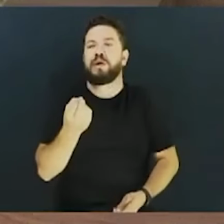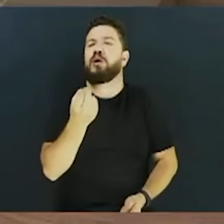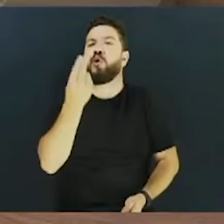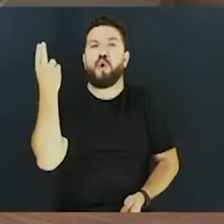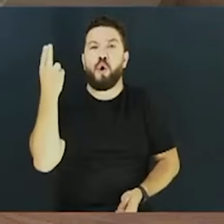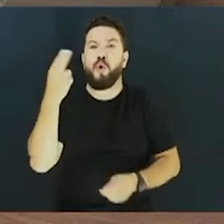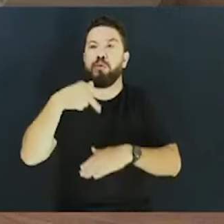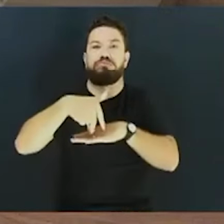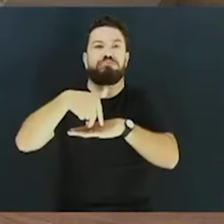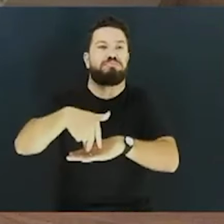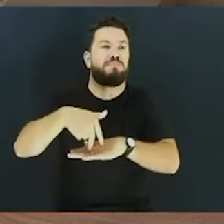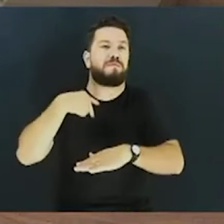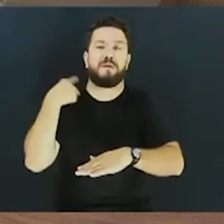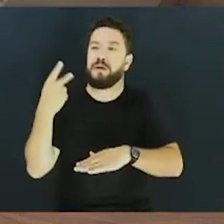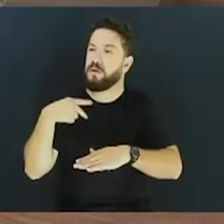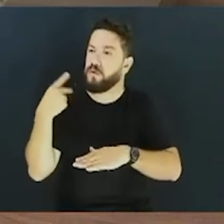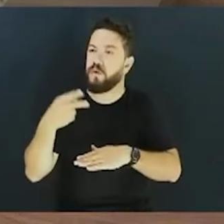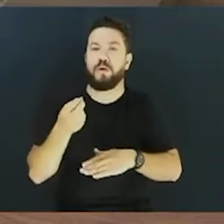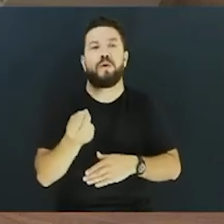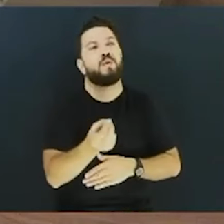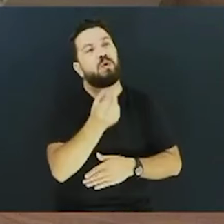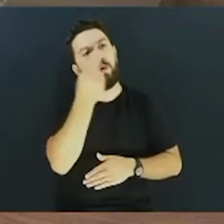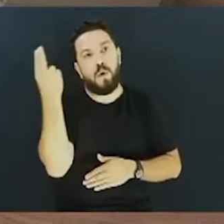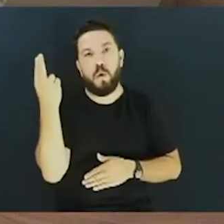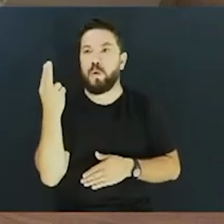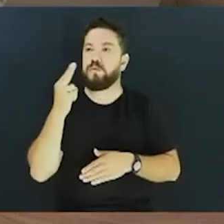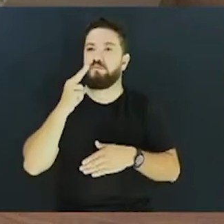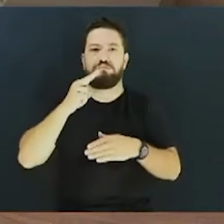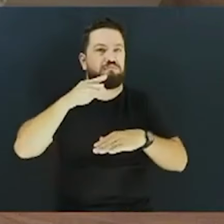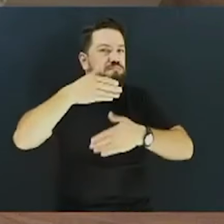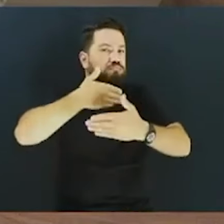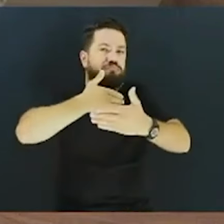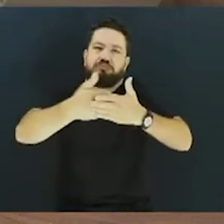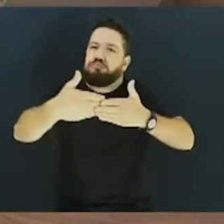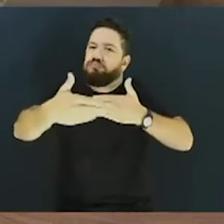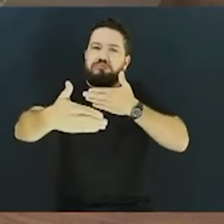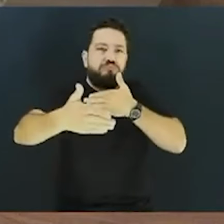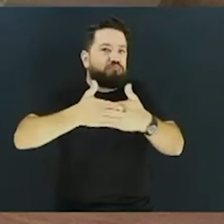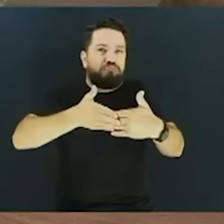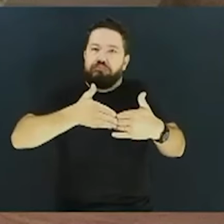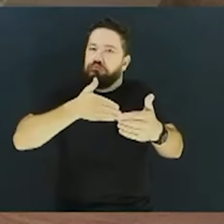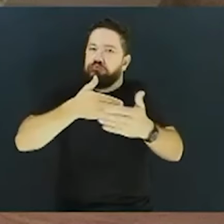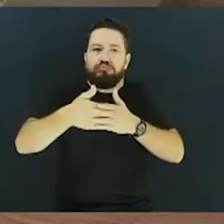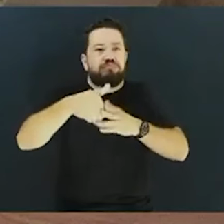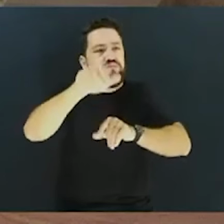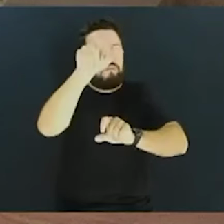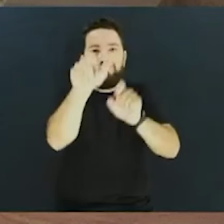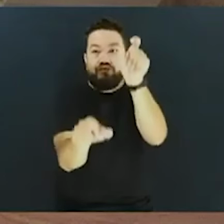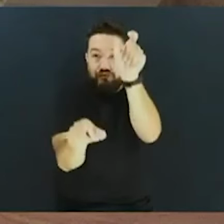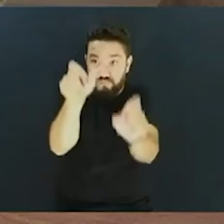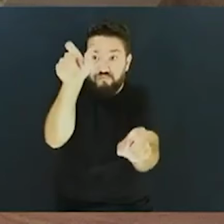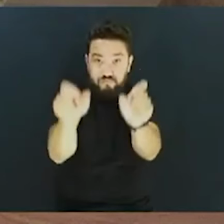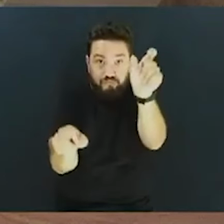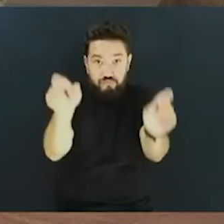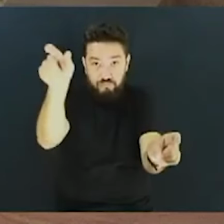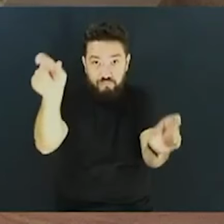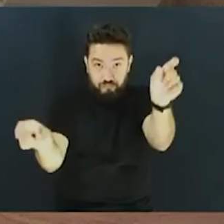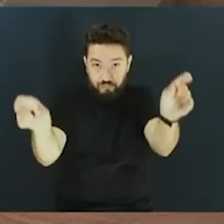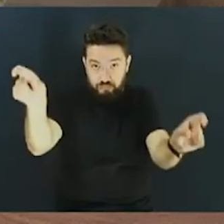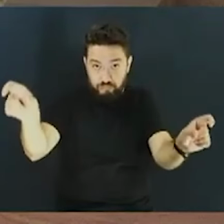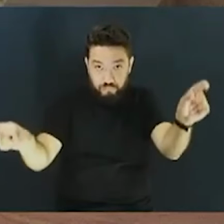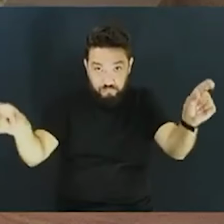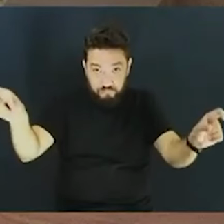qualquer que seja o cargo, a situação desse cidadão e cidadã, ele